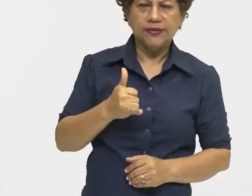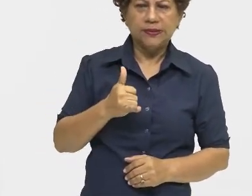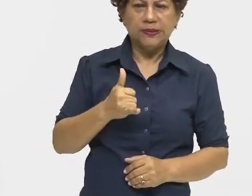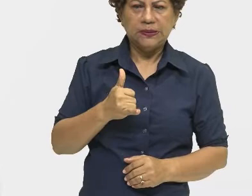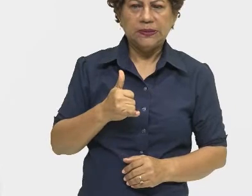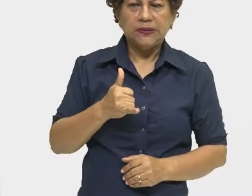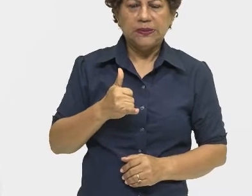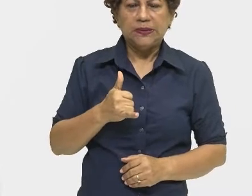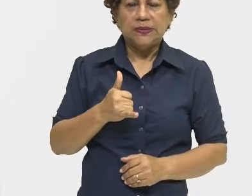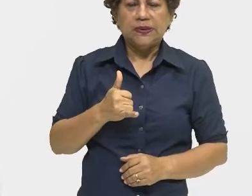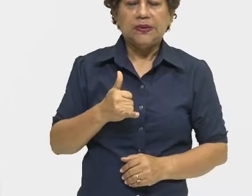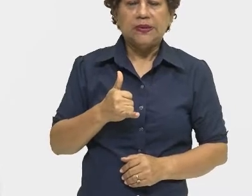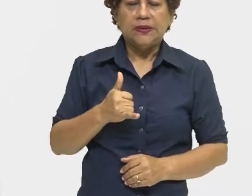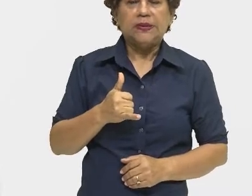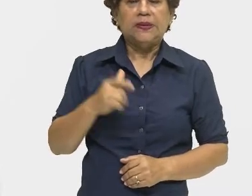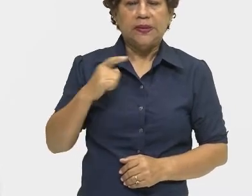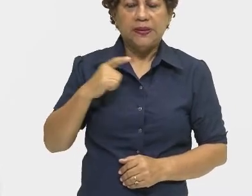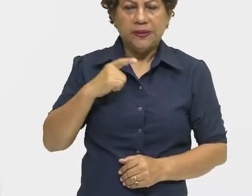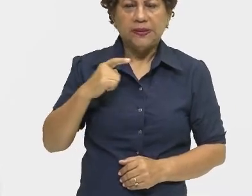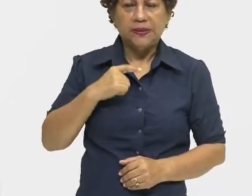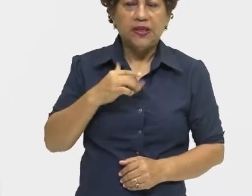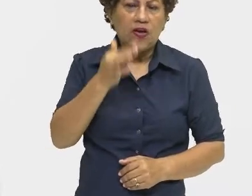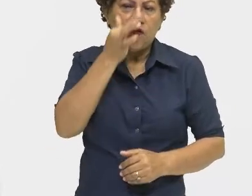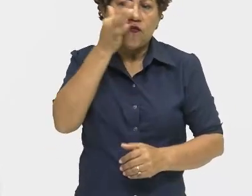oferece flores. É um provérbio chinês.